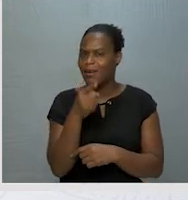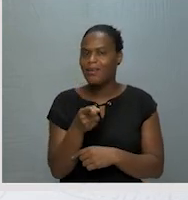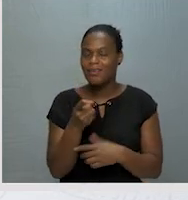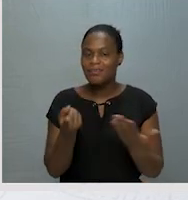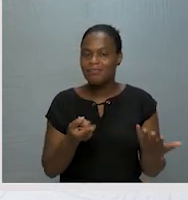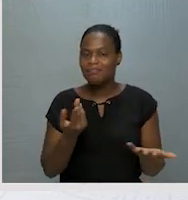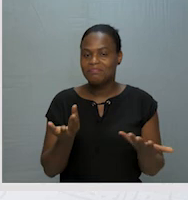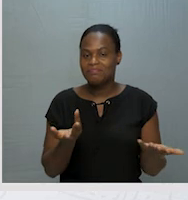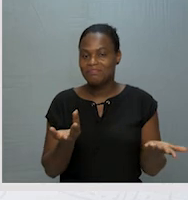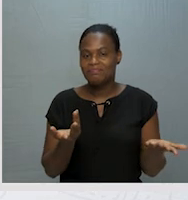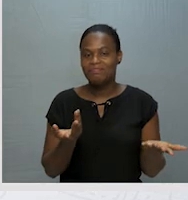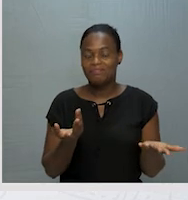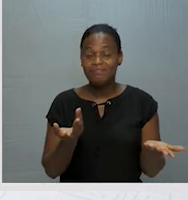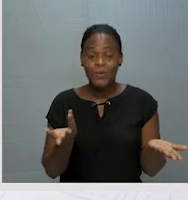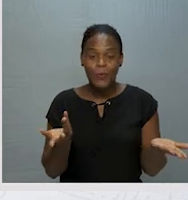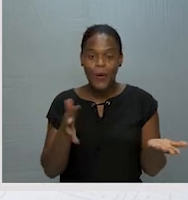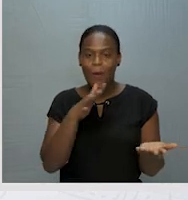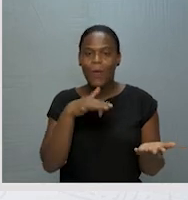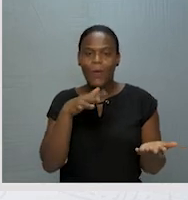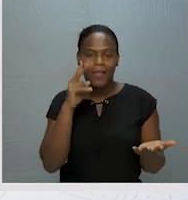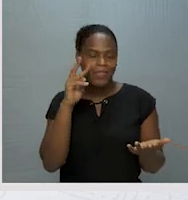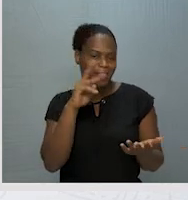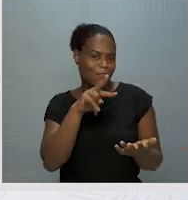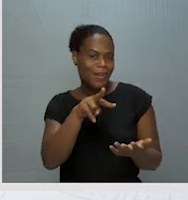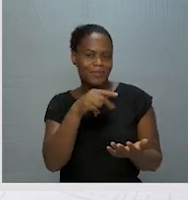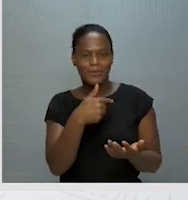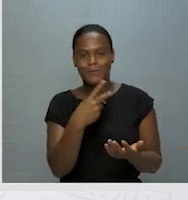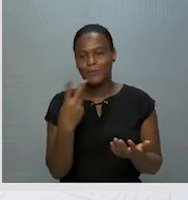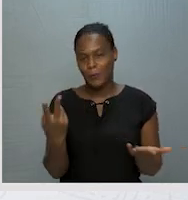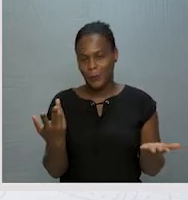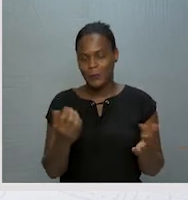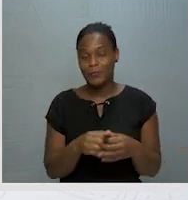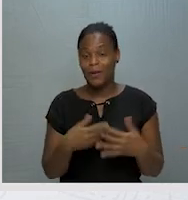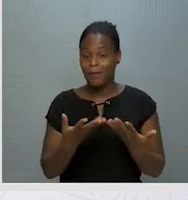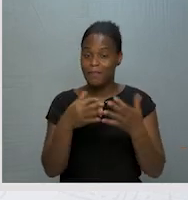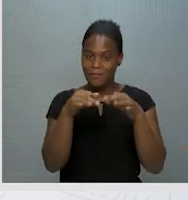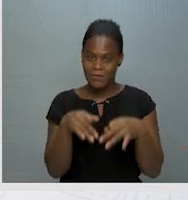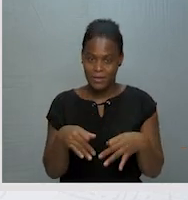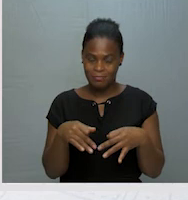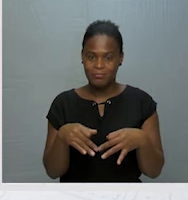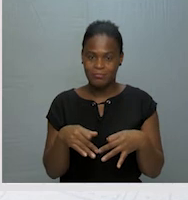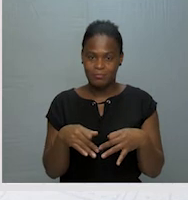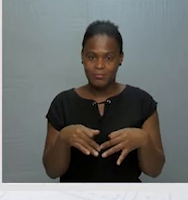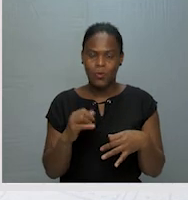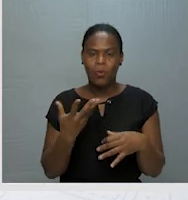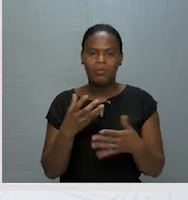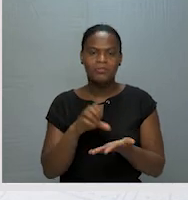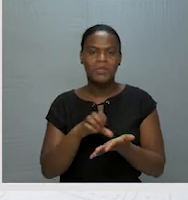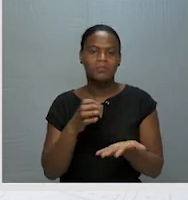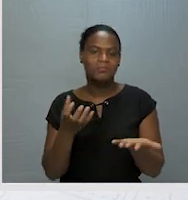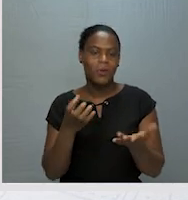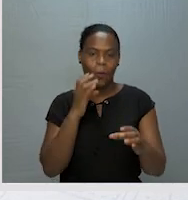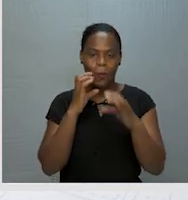favoritos é na televisão. E, finalmente, qual é o